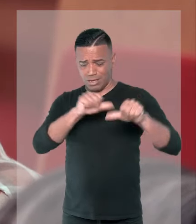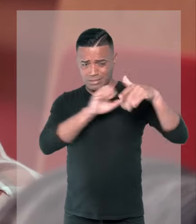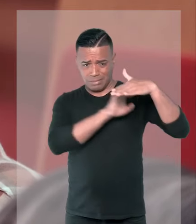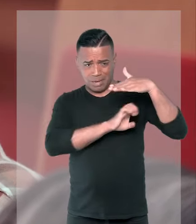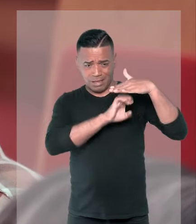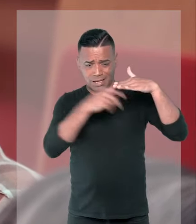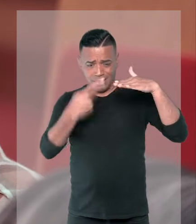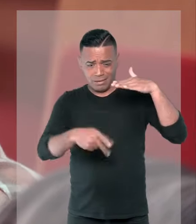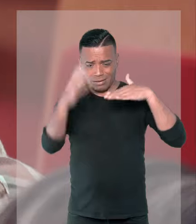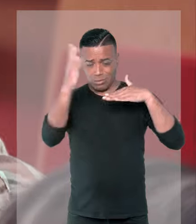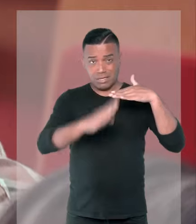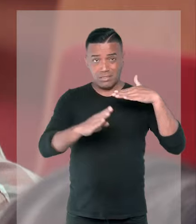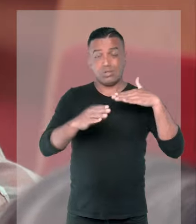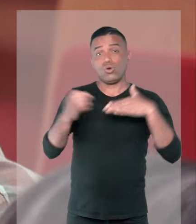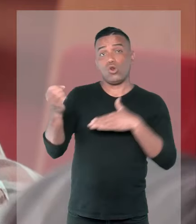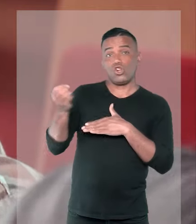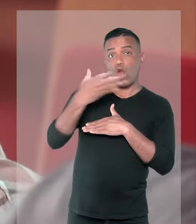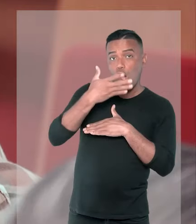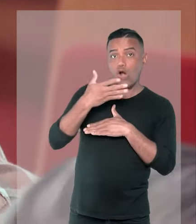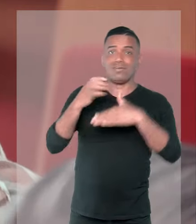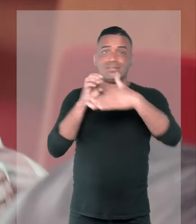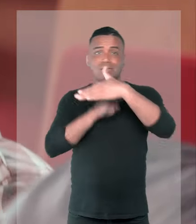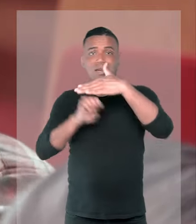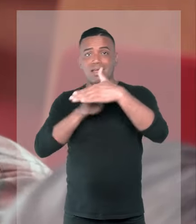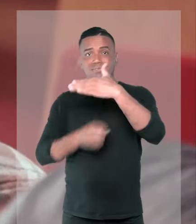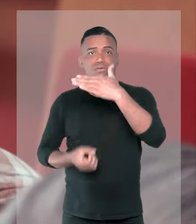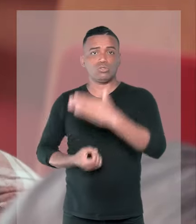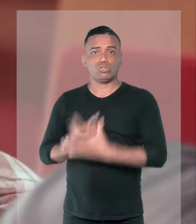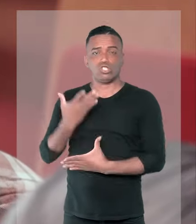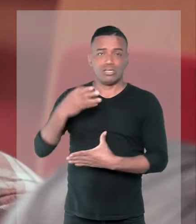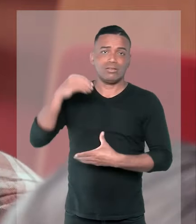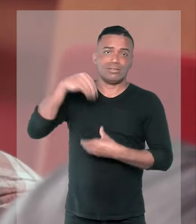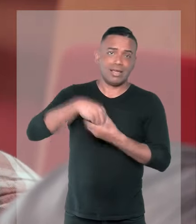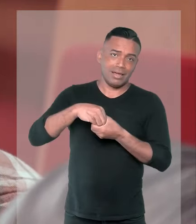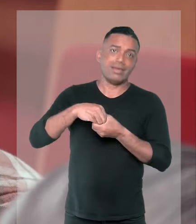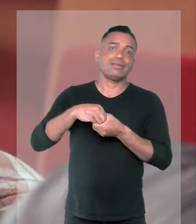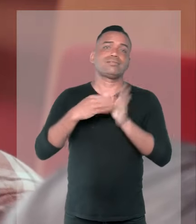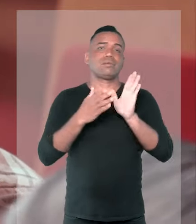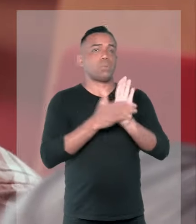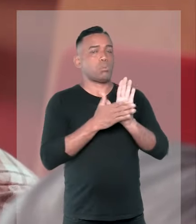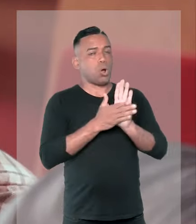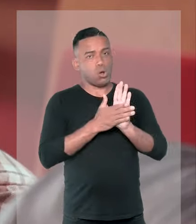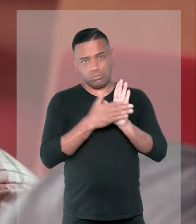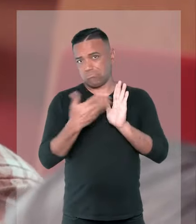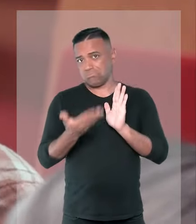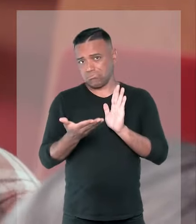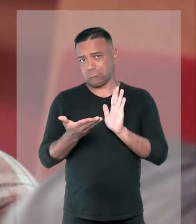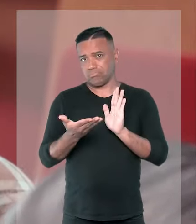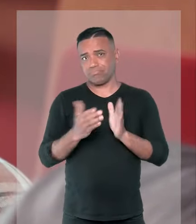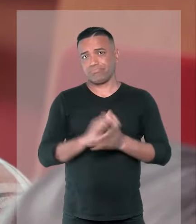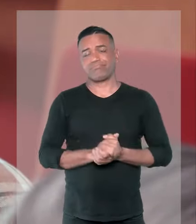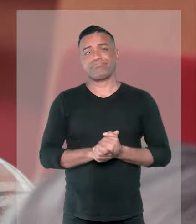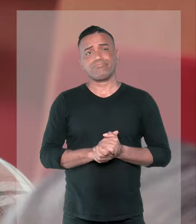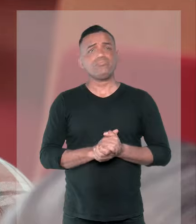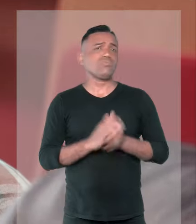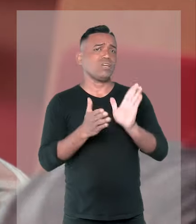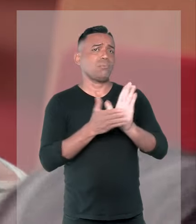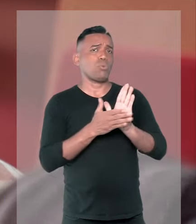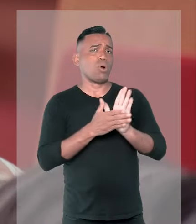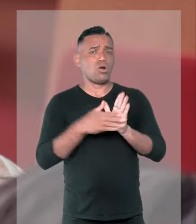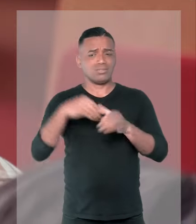no Brasil ou são novas empresas que vão surgindo dentro dessa Cultura né que já que que é Proposta no